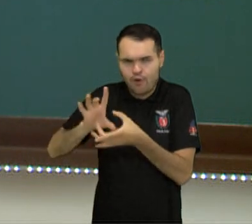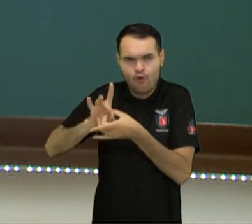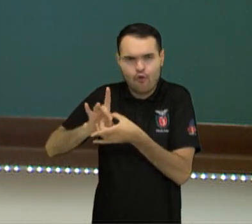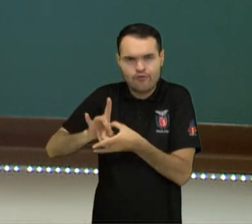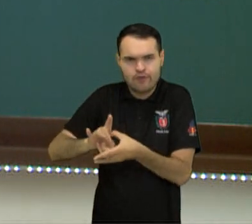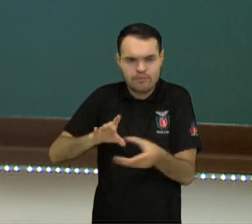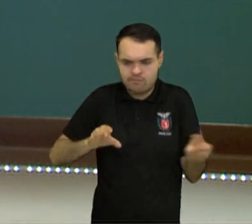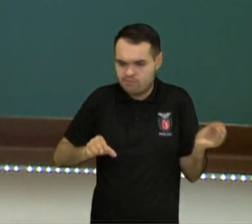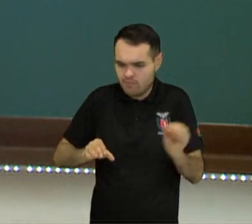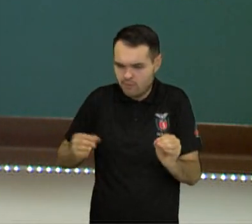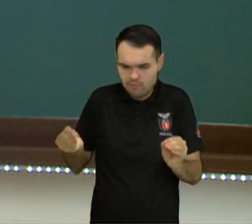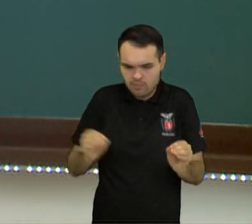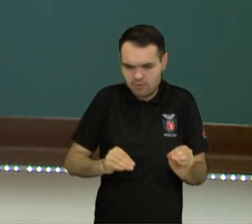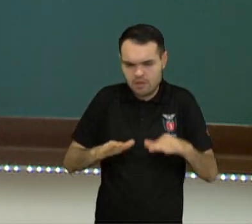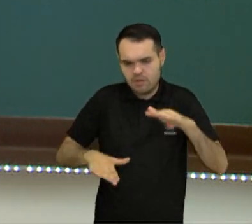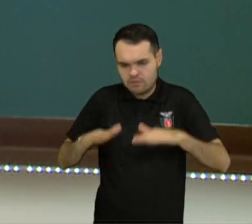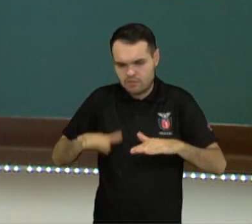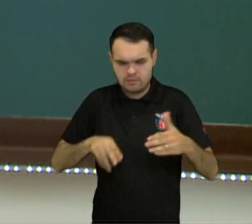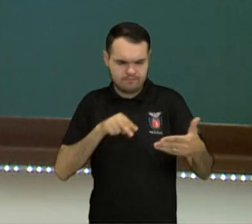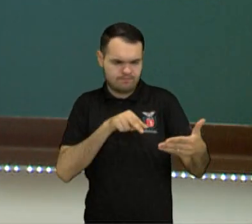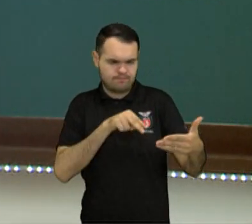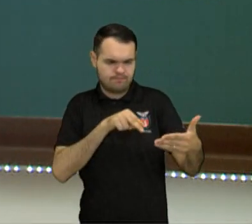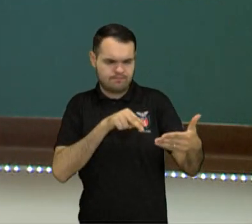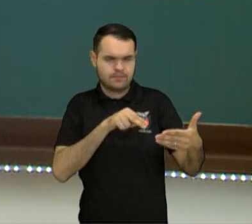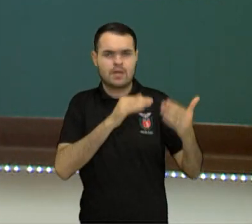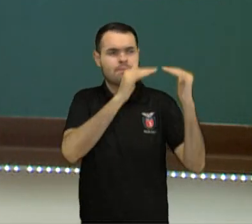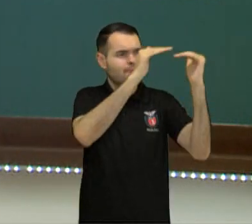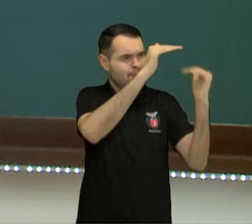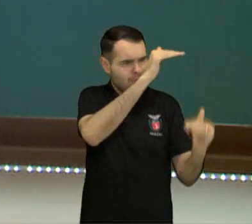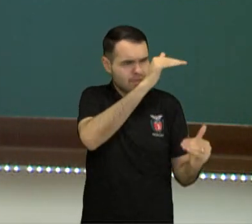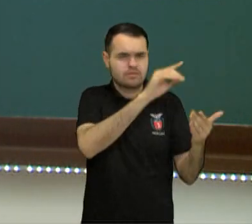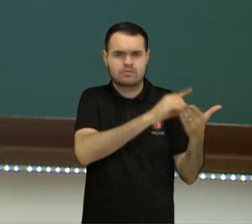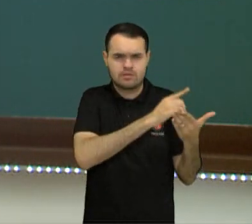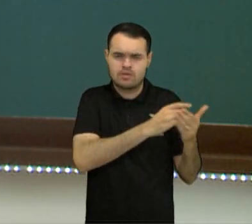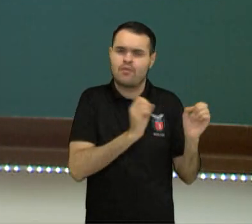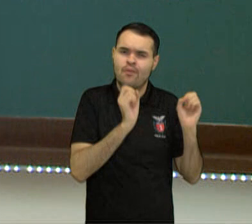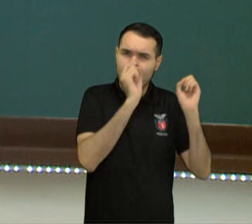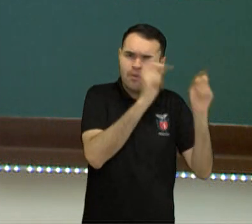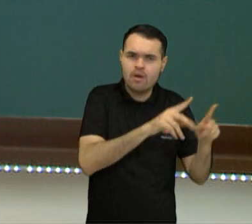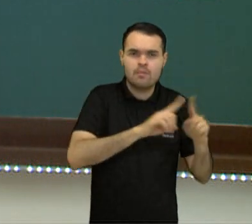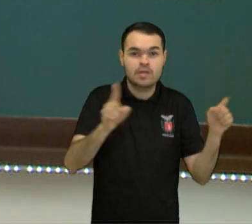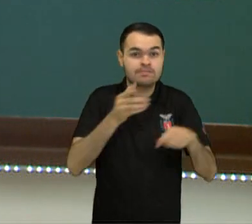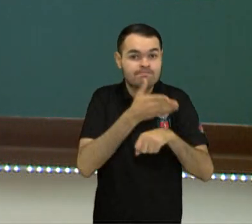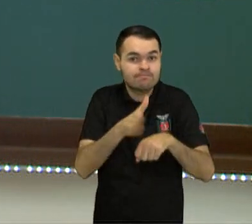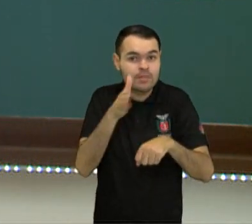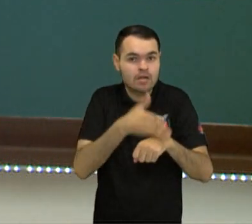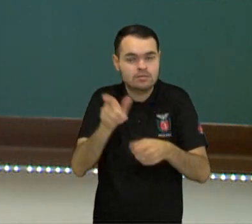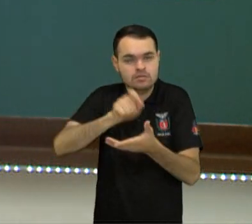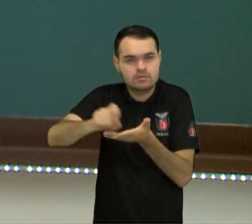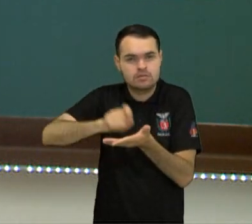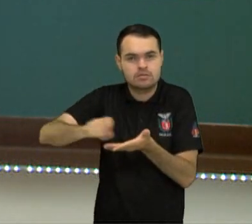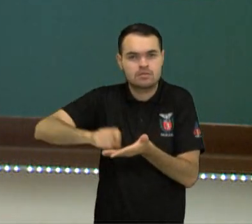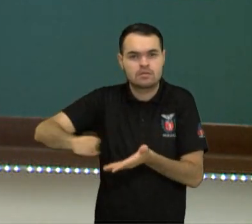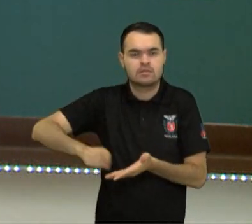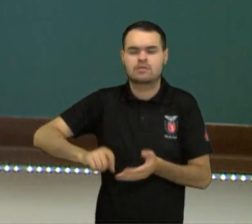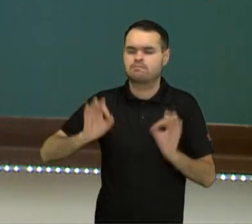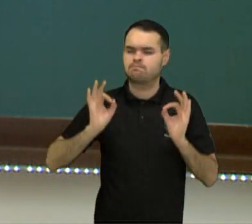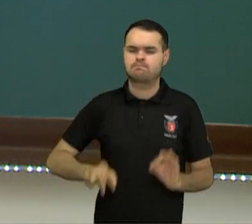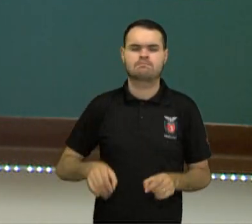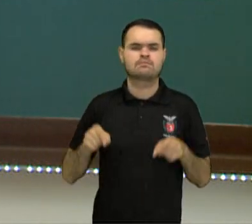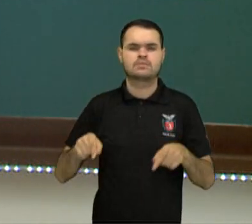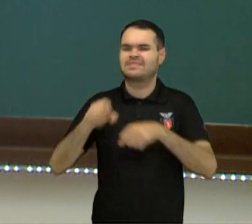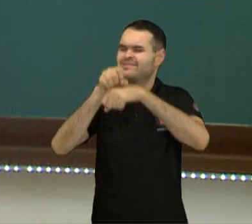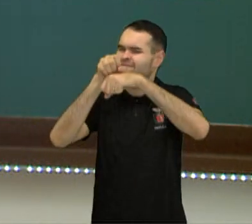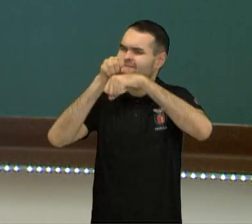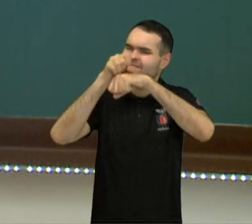verbos. Beleza, vai dar uma olhada nas listas, vai até o dicionário, não tem problema, mas coloca em prática. Sem sombra de dúvida, é a